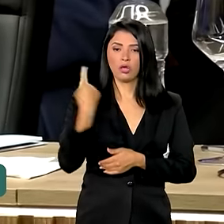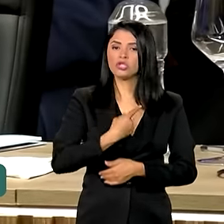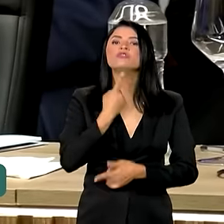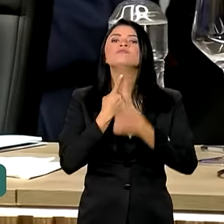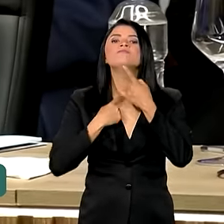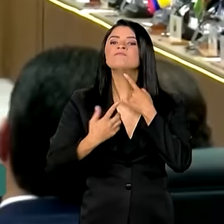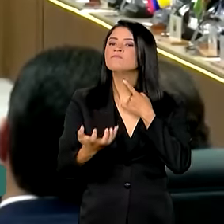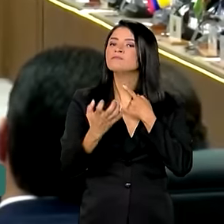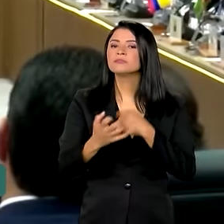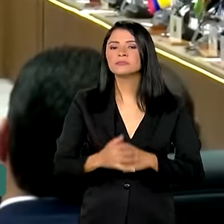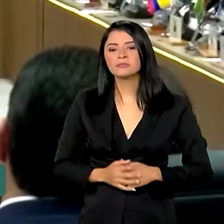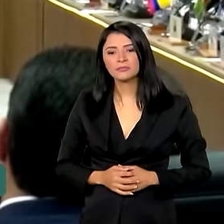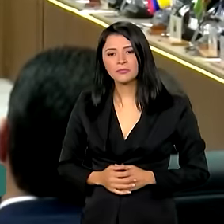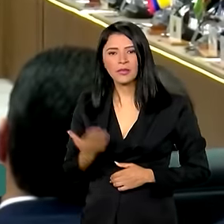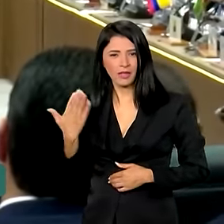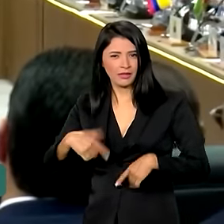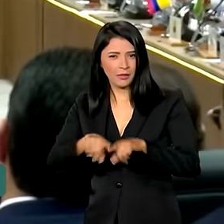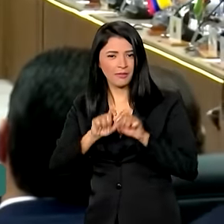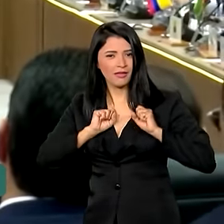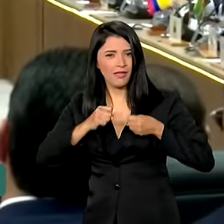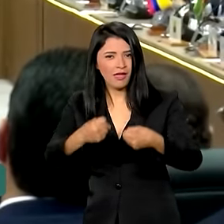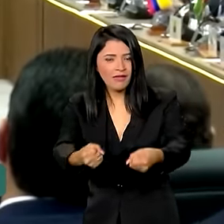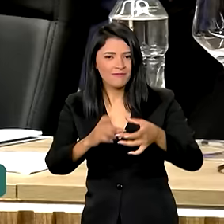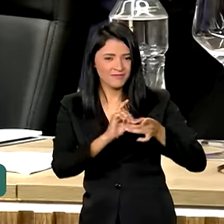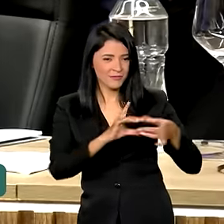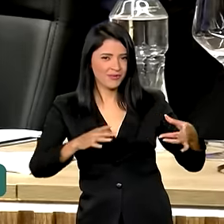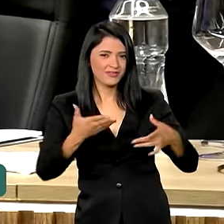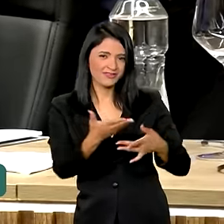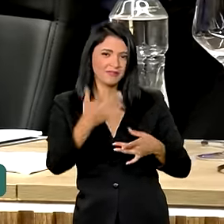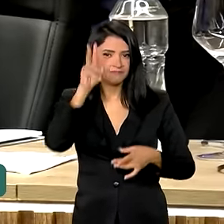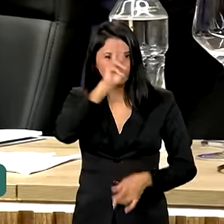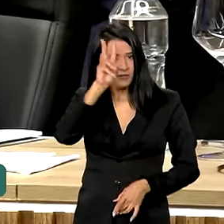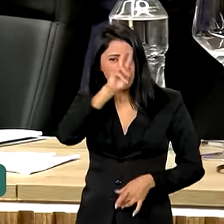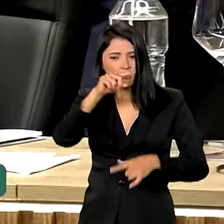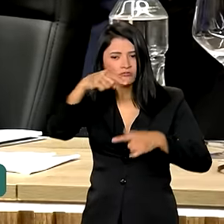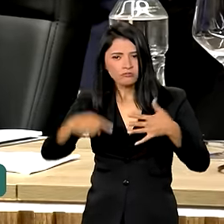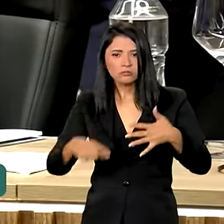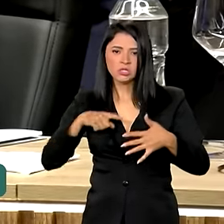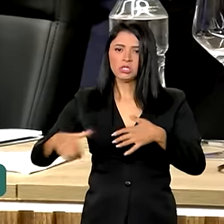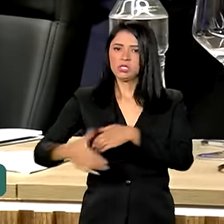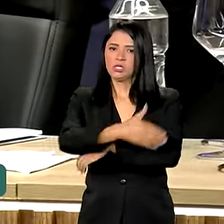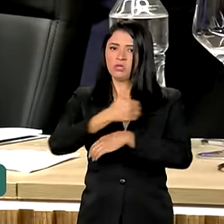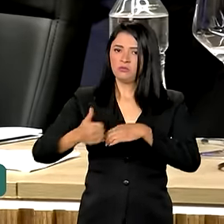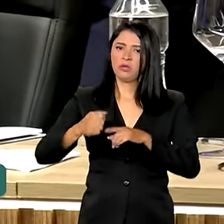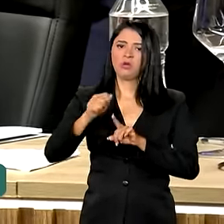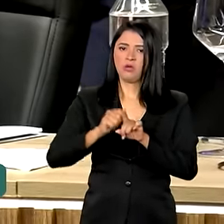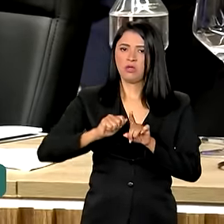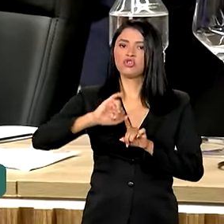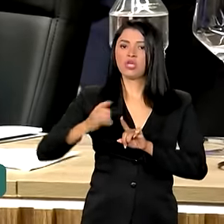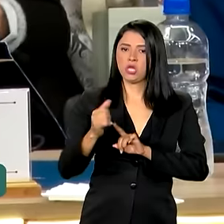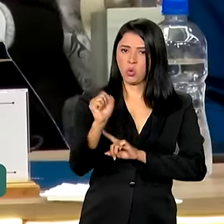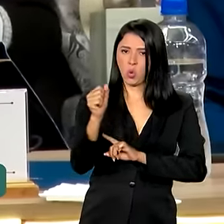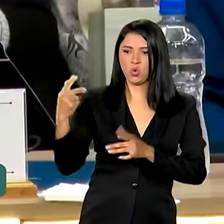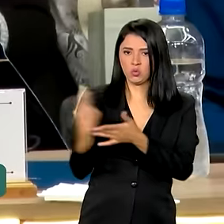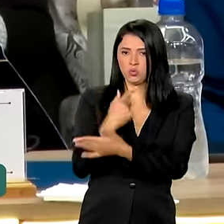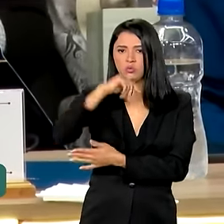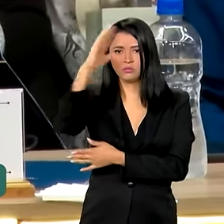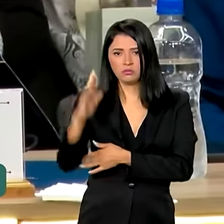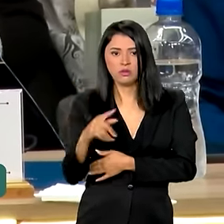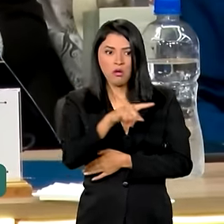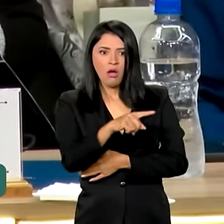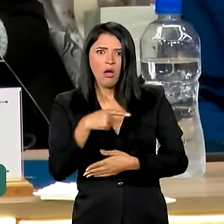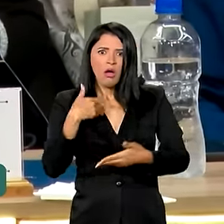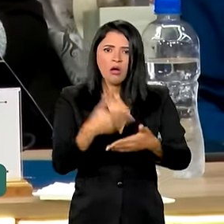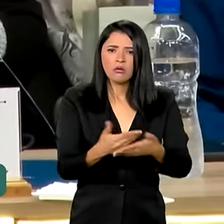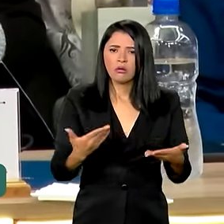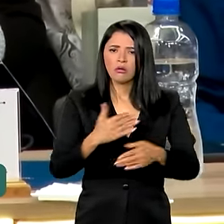quisermos que seja. Lula também defendeu a democracia, lembrou os atos golpistas de 8 de janeiro no Brasil e a recente